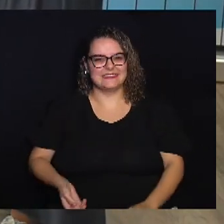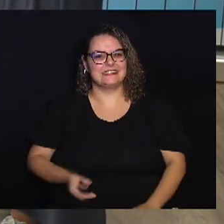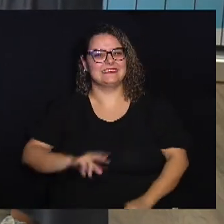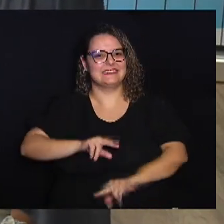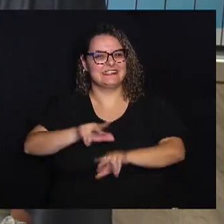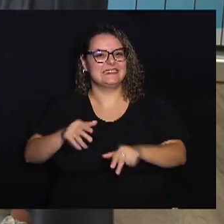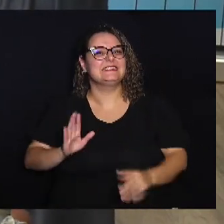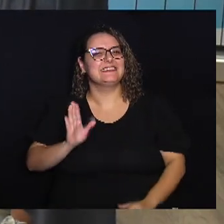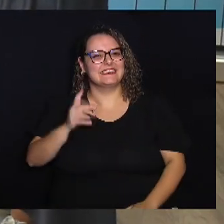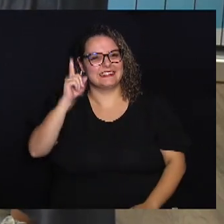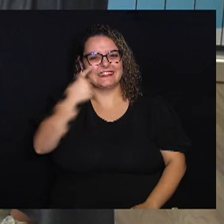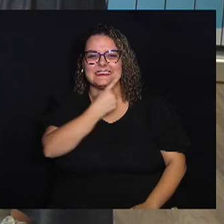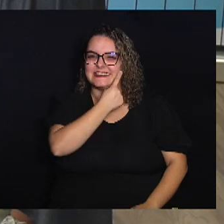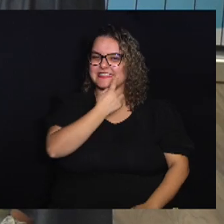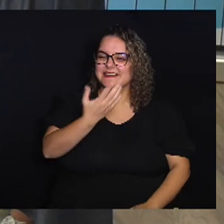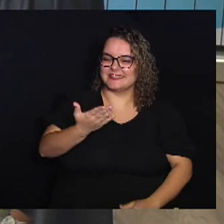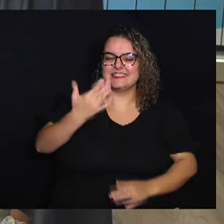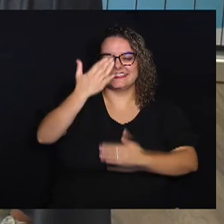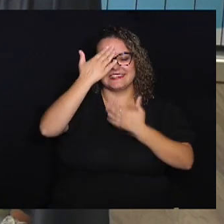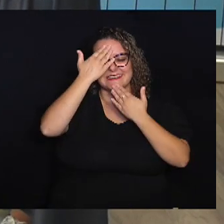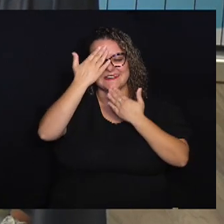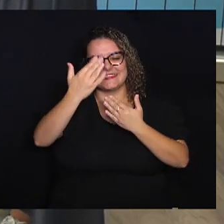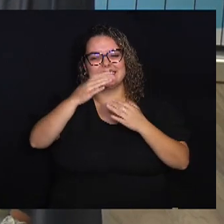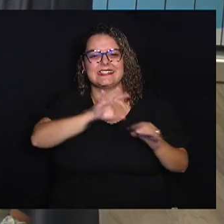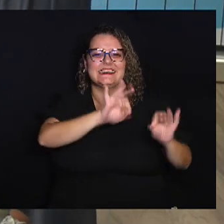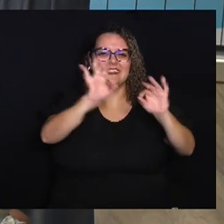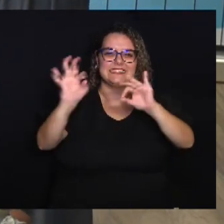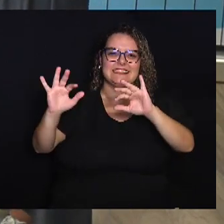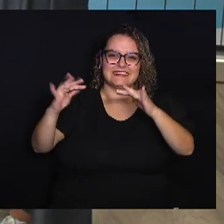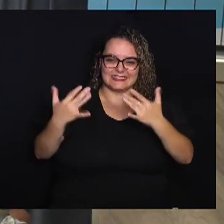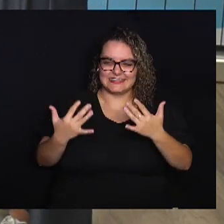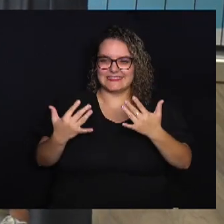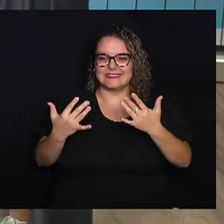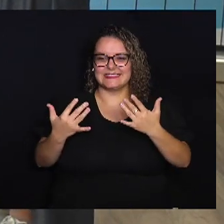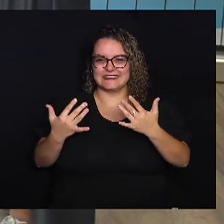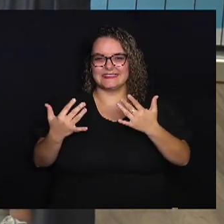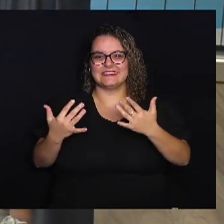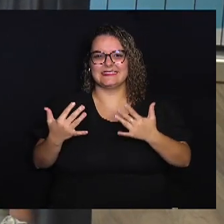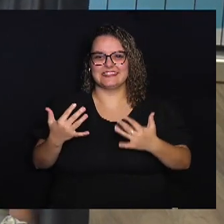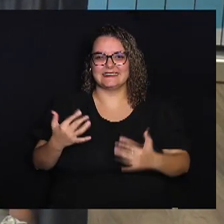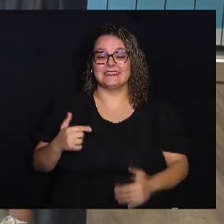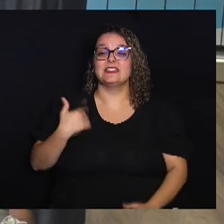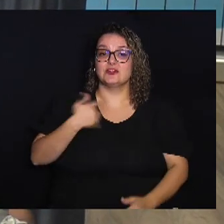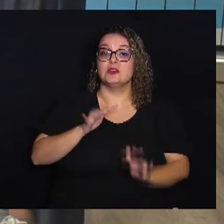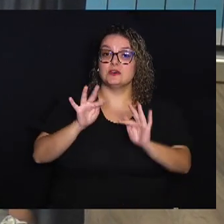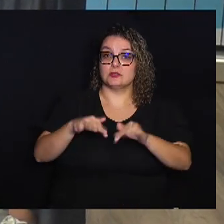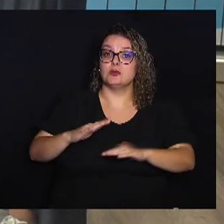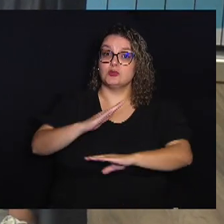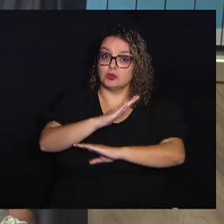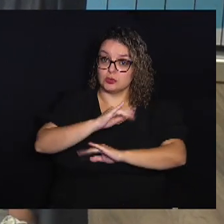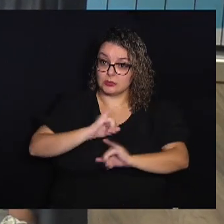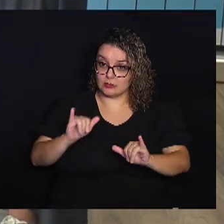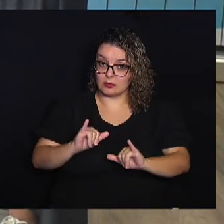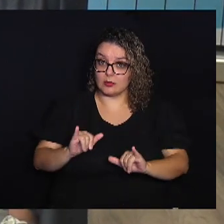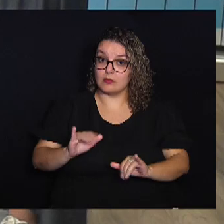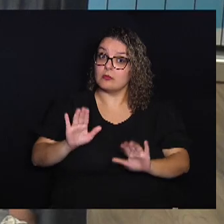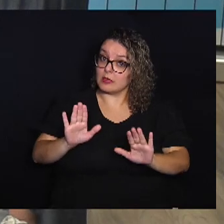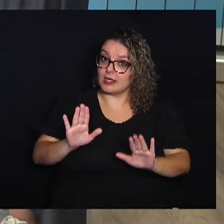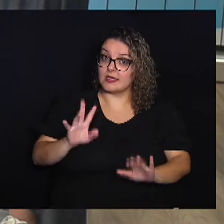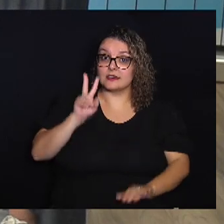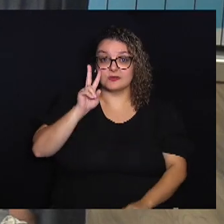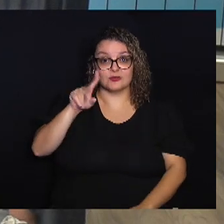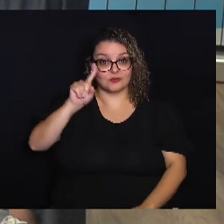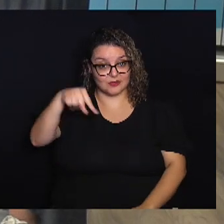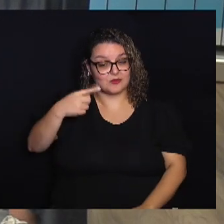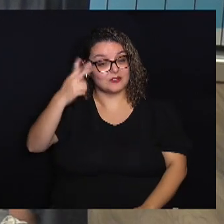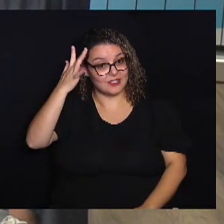com a Mina Abreu. A você aí de casa, muito obrigado pela sua companhia, pela sua audiência. A gente encerra por aqui o jornal. Nos vemos